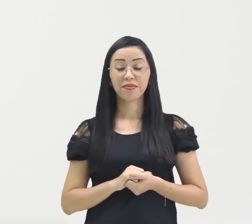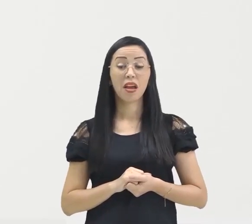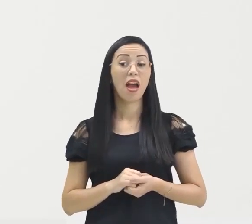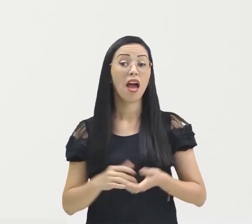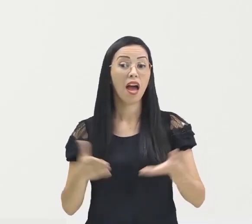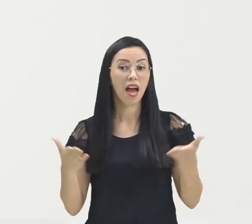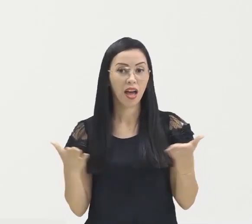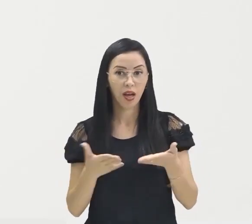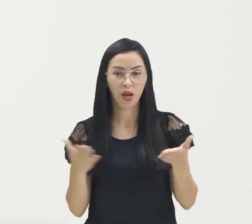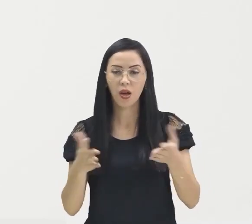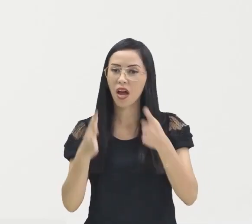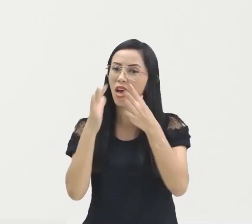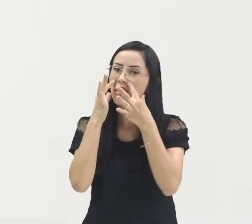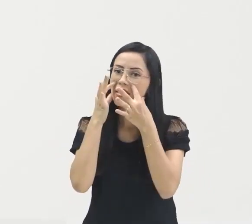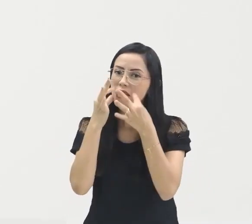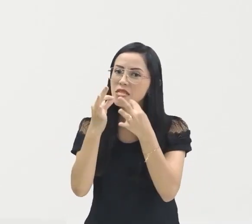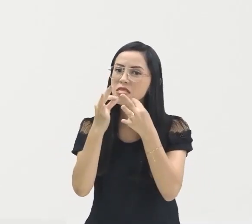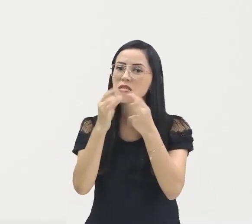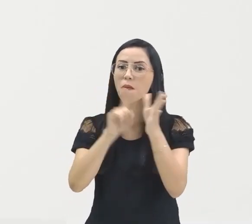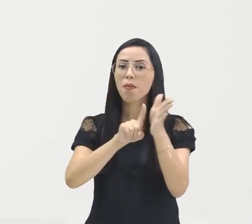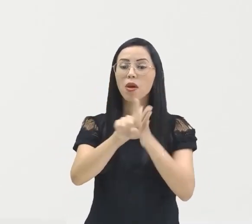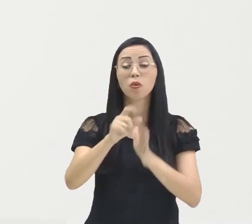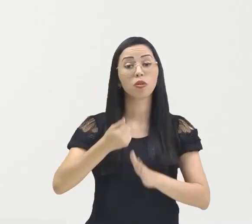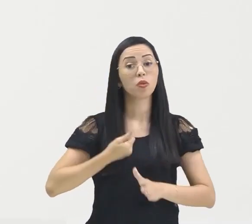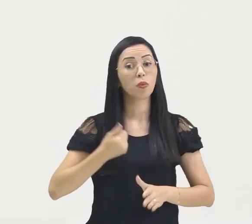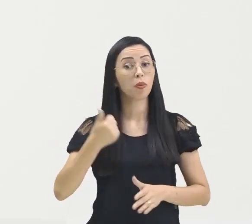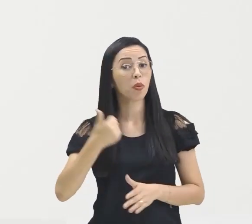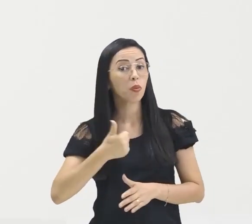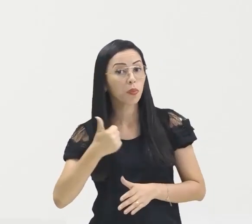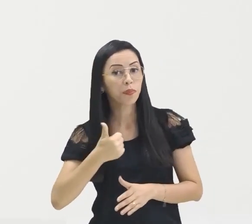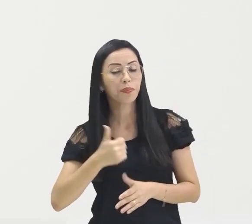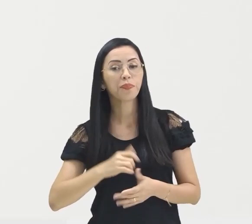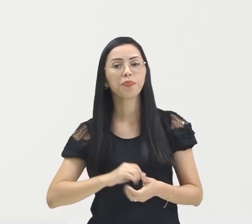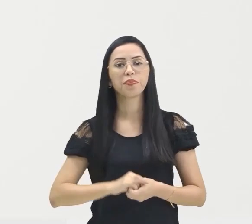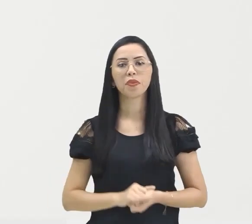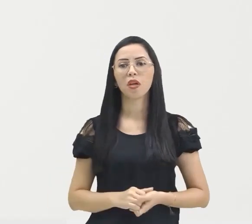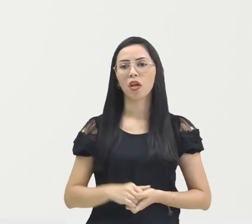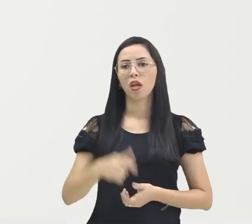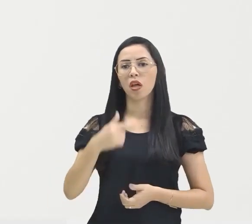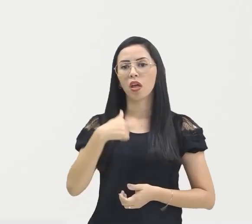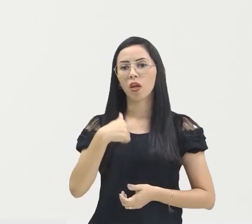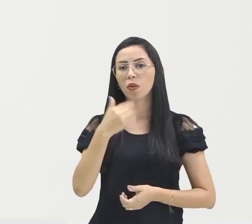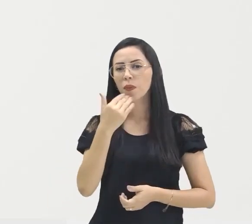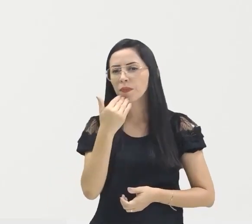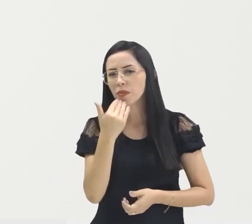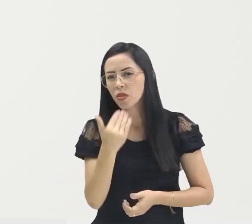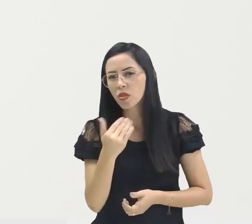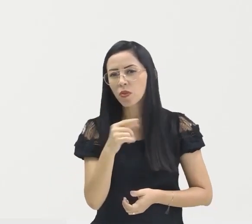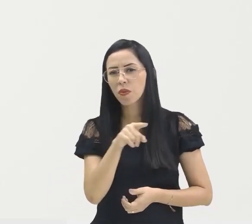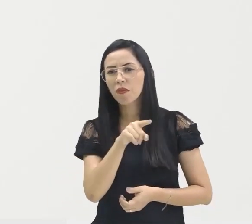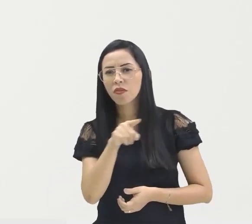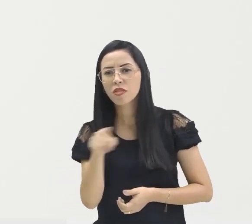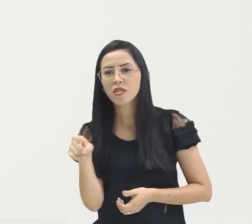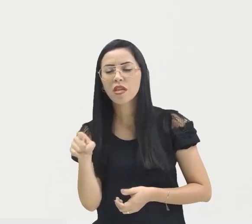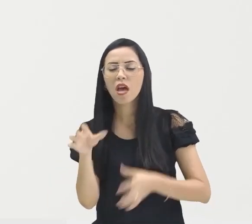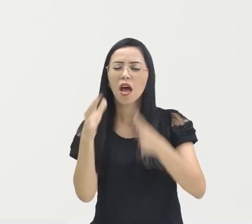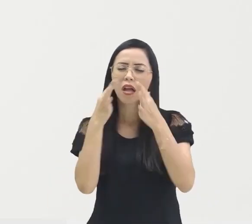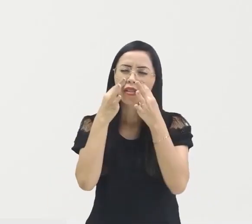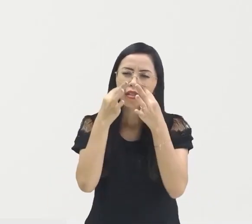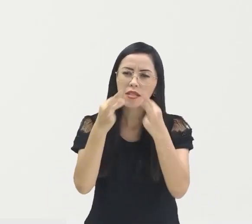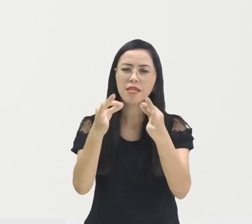Agora prestem atenção para a primeira pergunta. Eu estou pedindo para vocês se aterem ao texto,